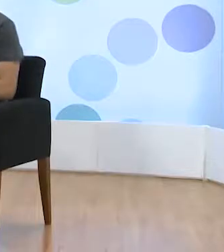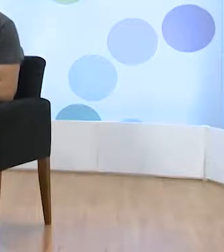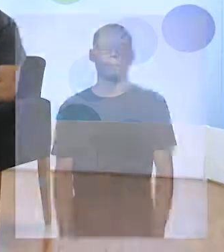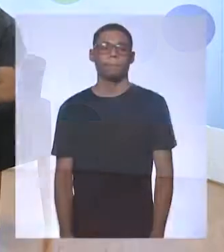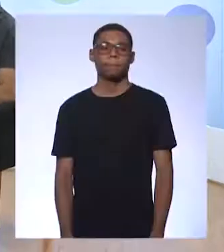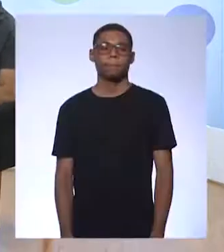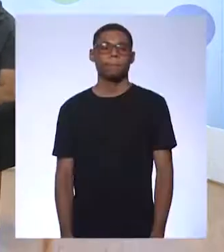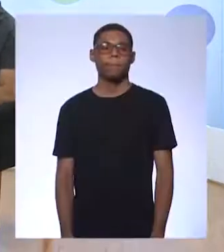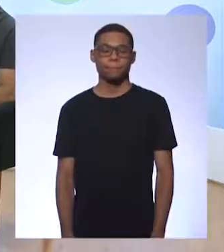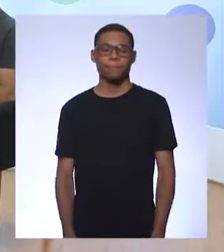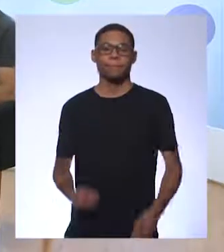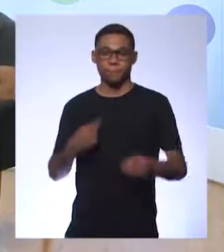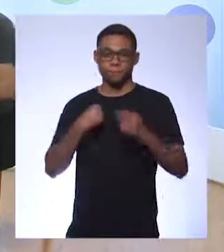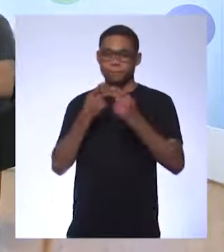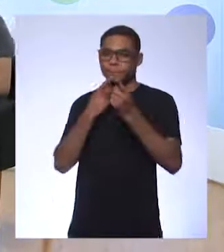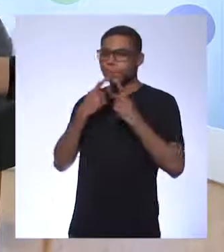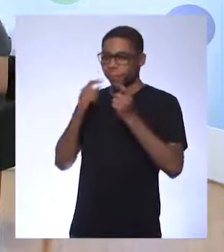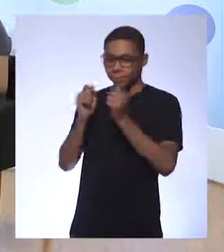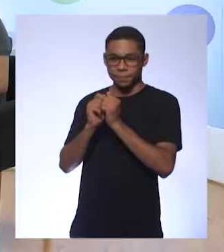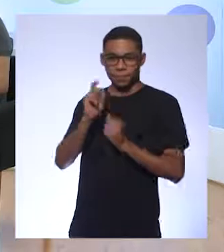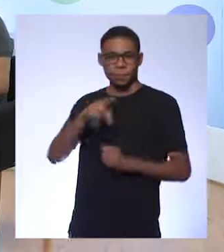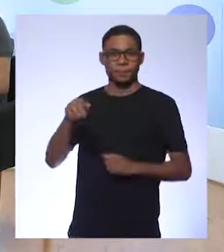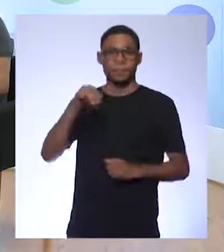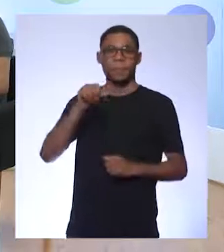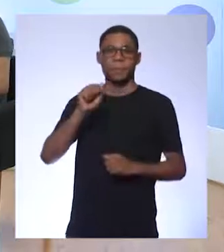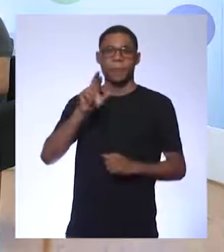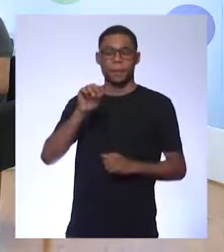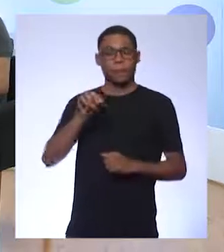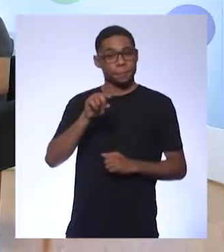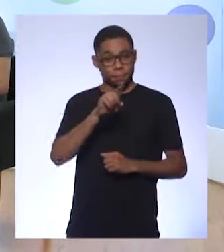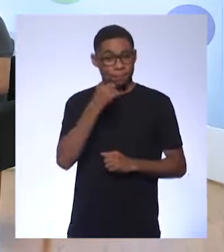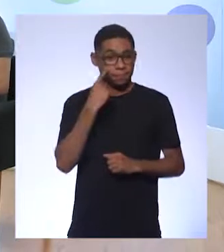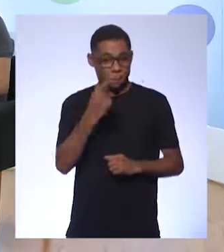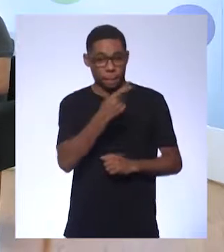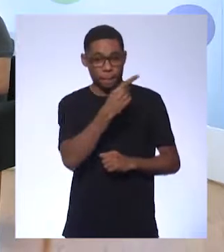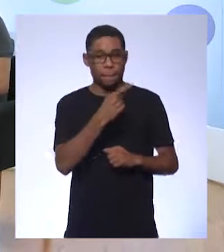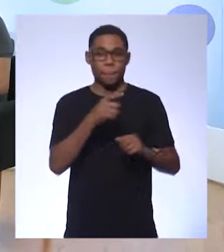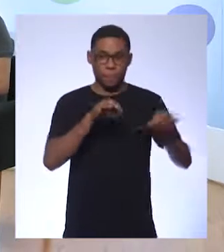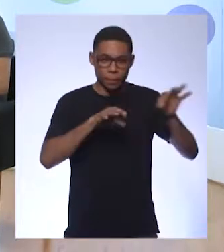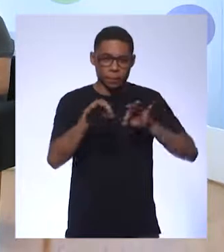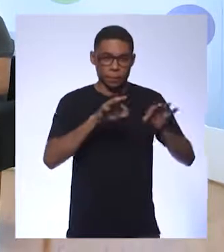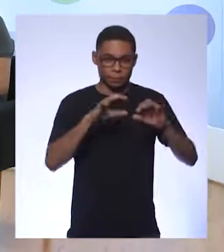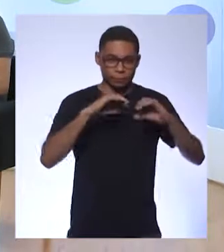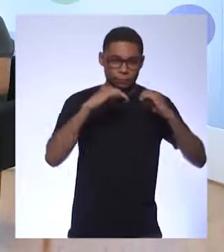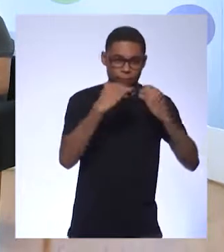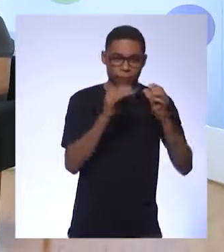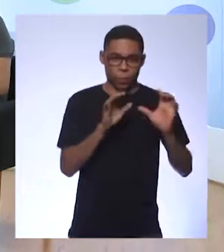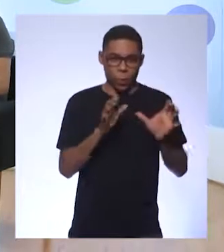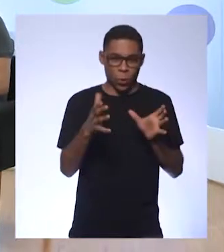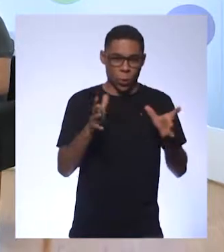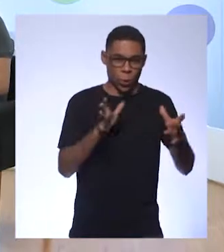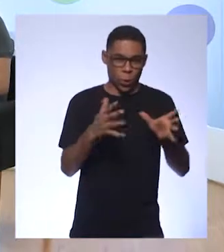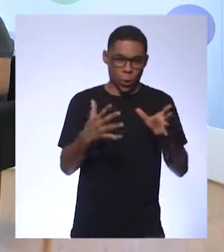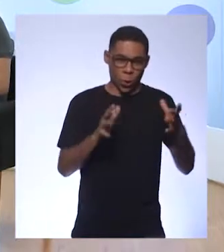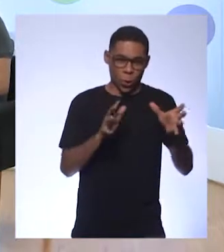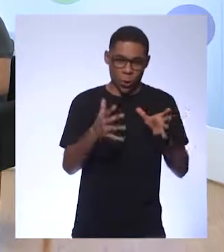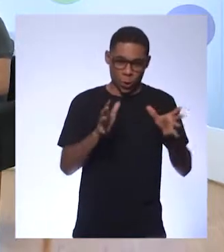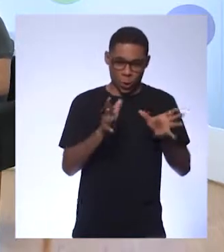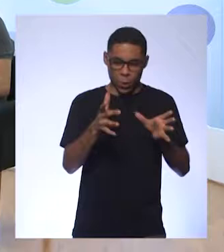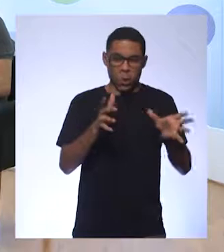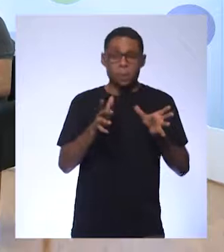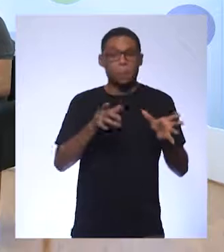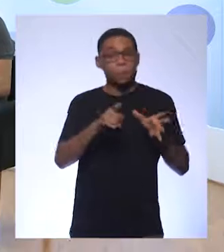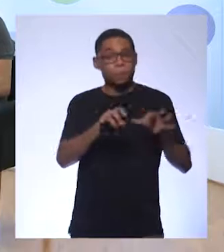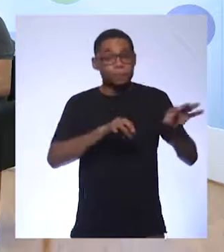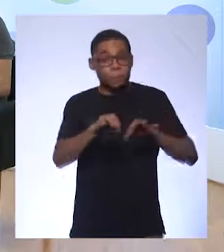Turma, eu estava comentando aqui com o professor Mauro que o processo de criação dessa escultura, não, né? Desse trabalho com argila, desse vaso, ele foi